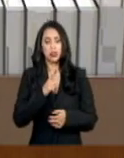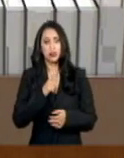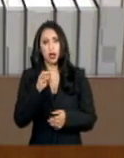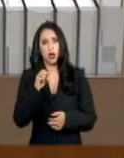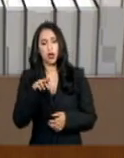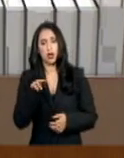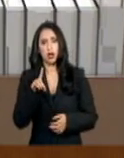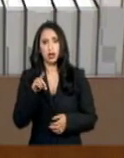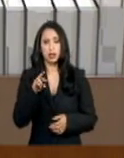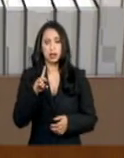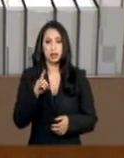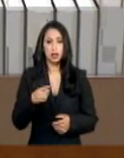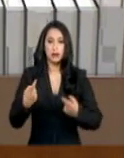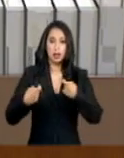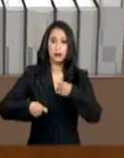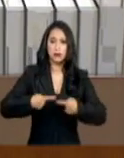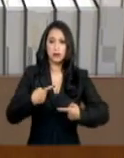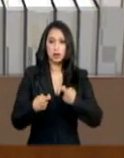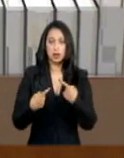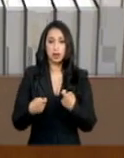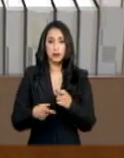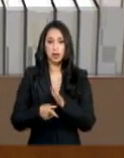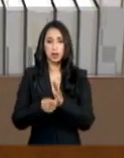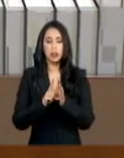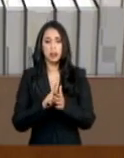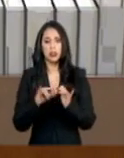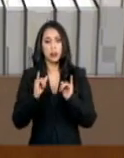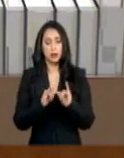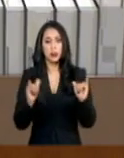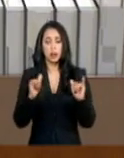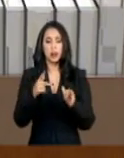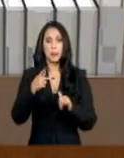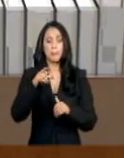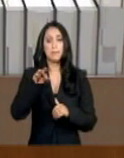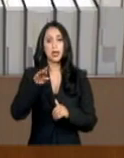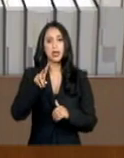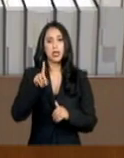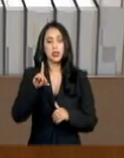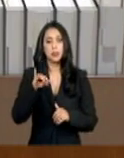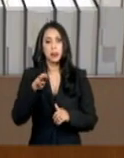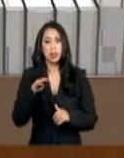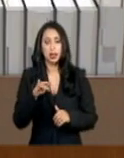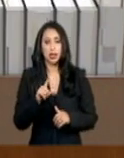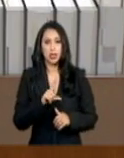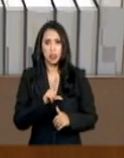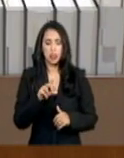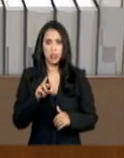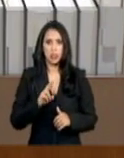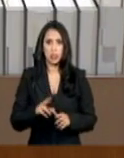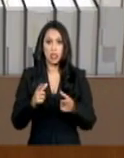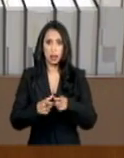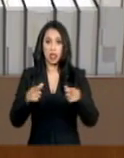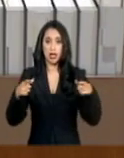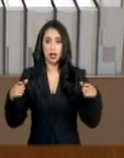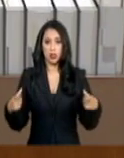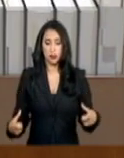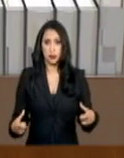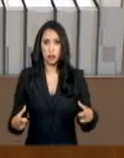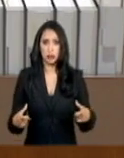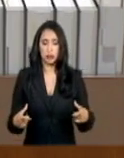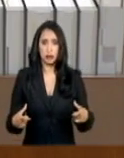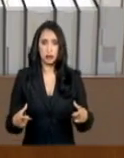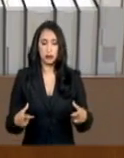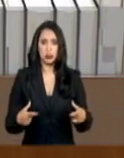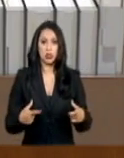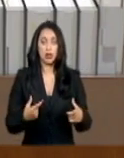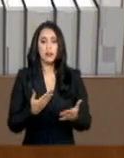tratou-se de um debate preliminar por isso o programa como preliminar do julgamento em relação à amplitude não ficam nesse ponto bem